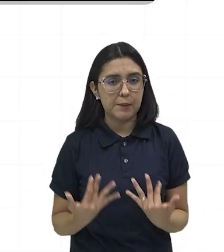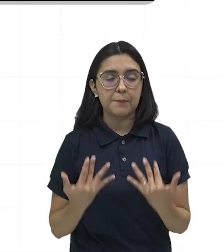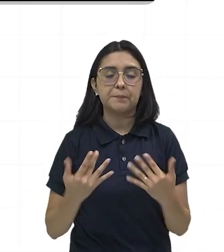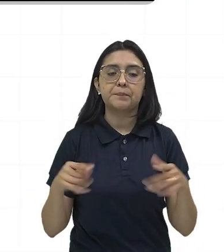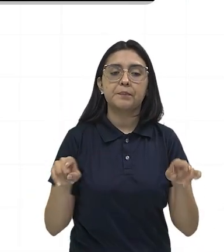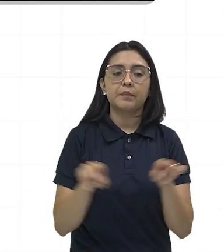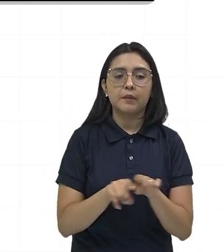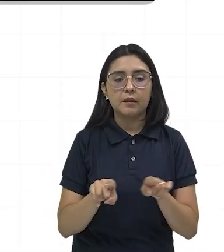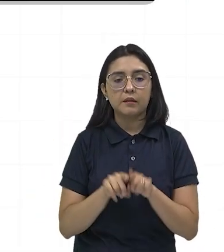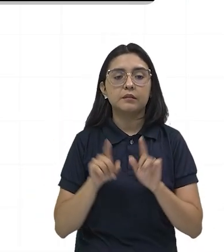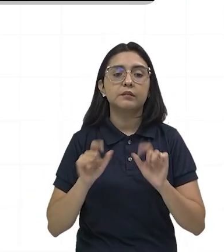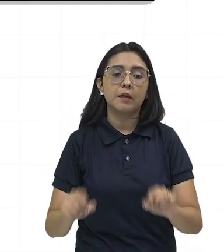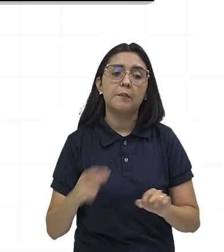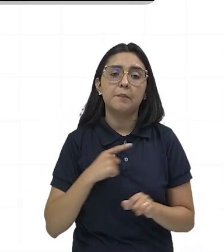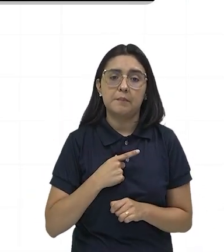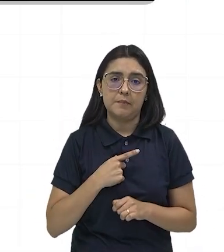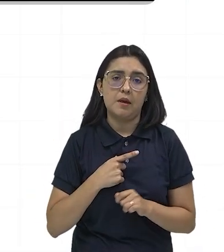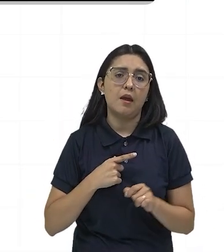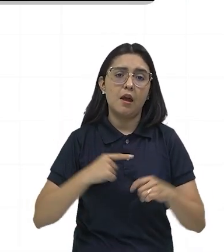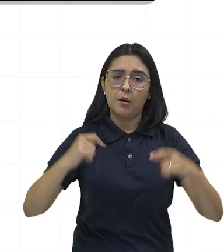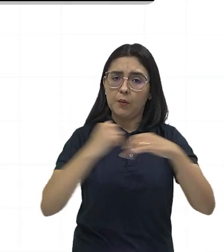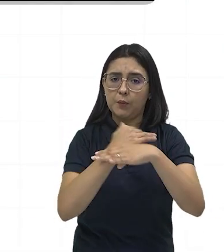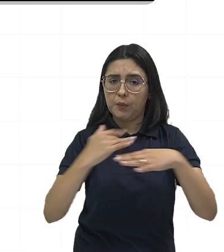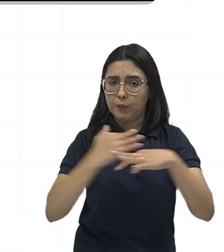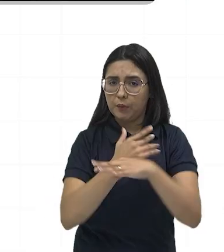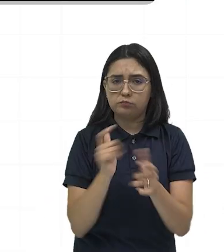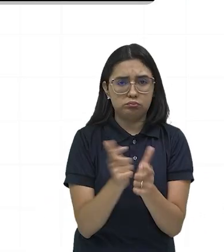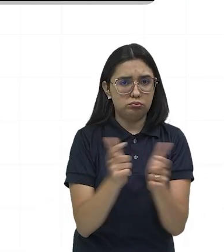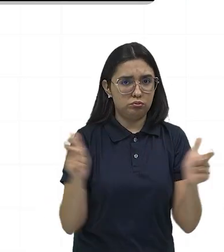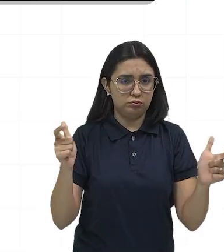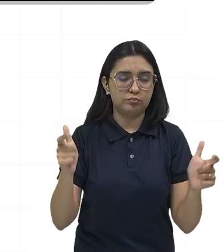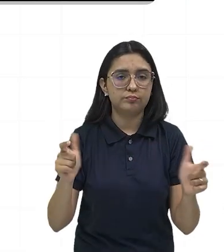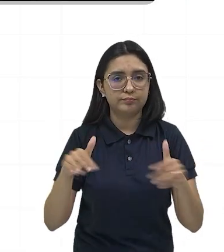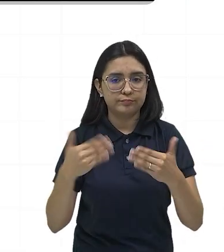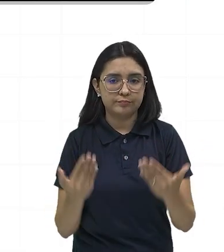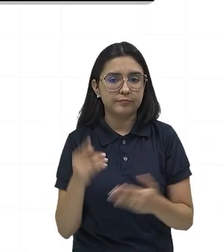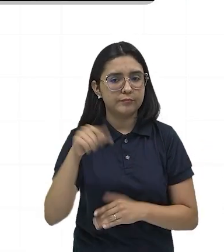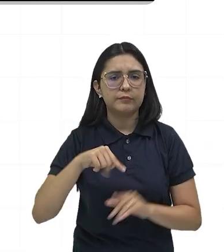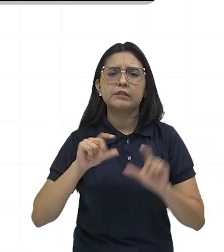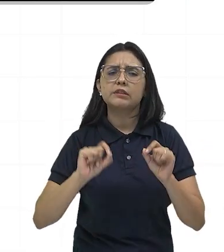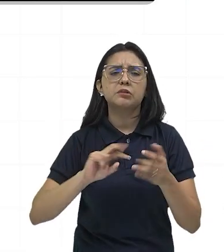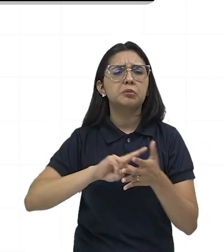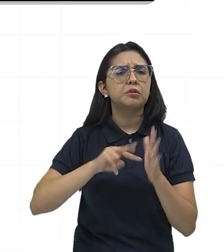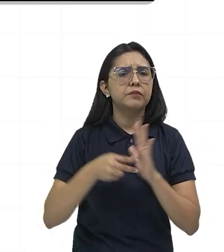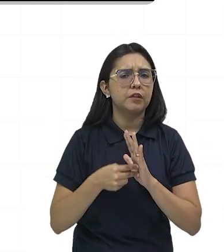a expansão urbana. Quando a gente fala em expansão urbana, a gente fala